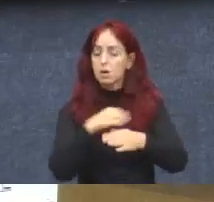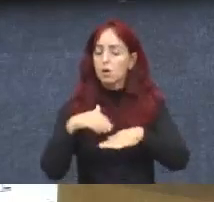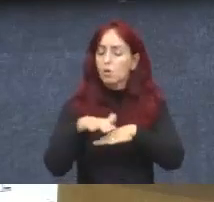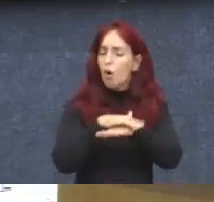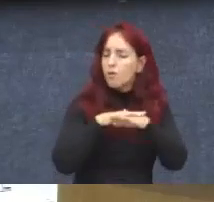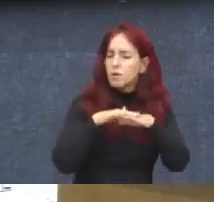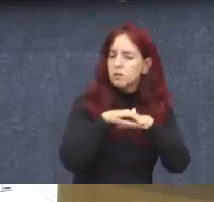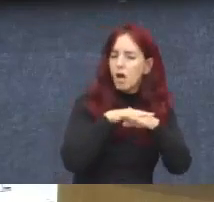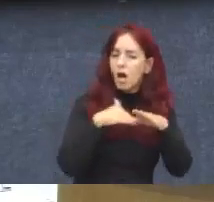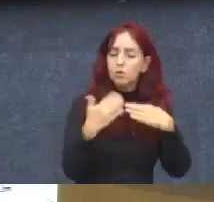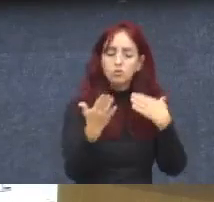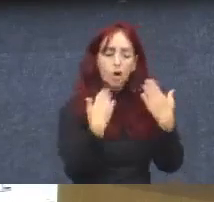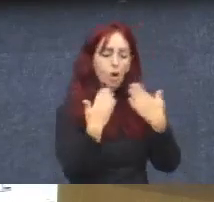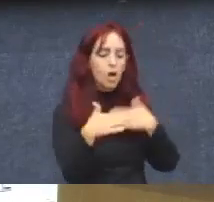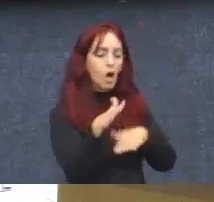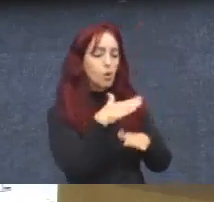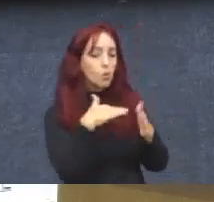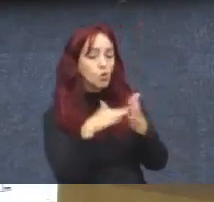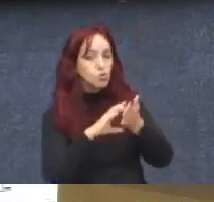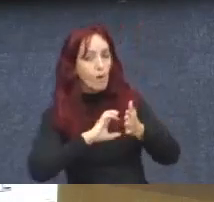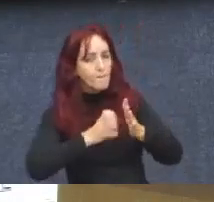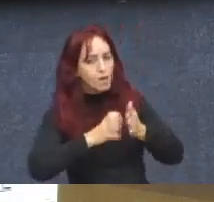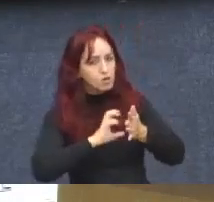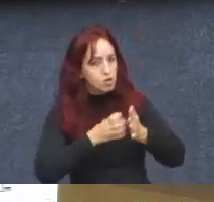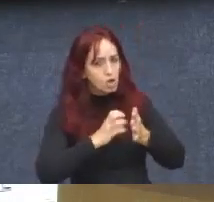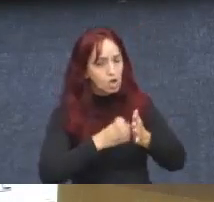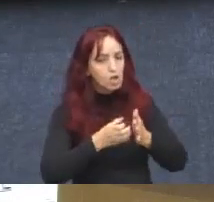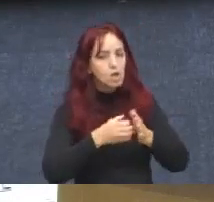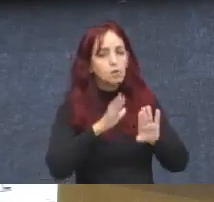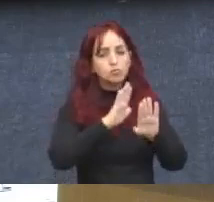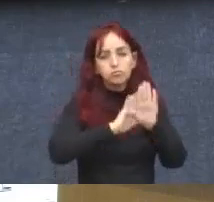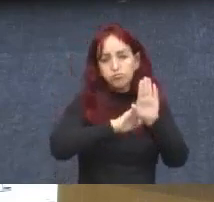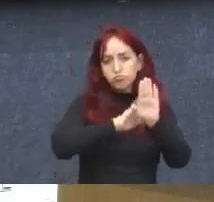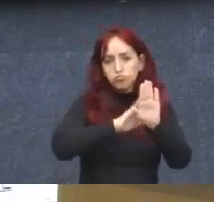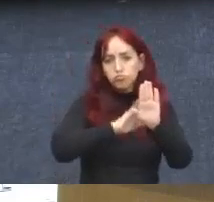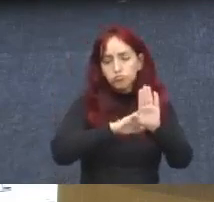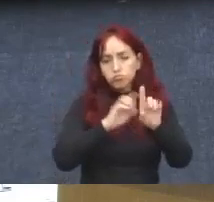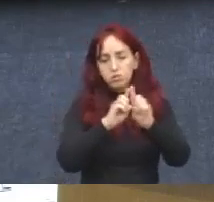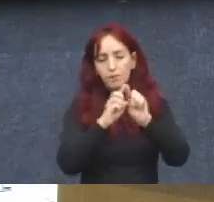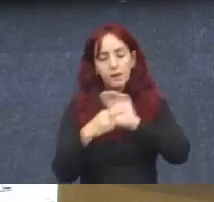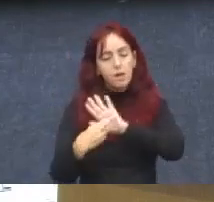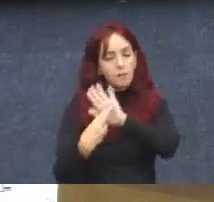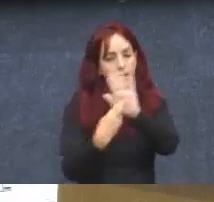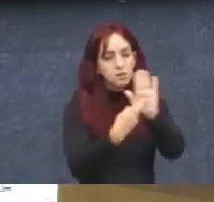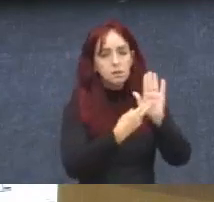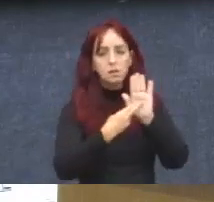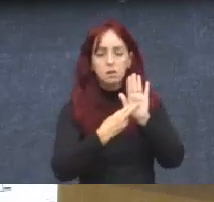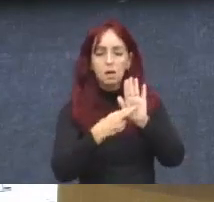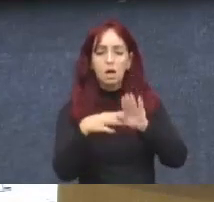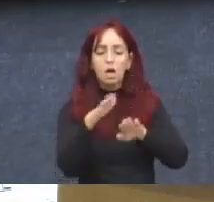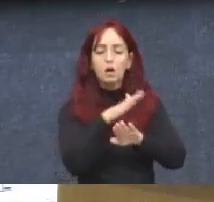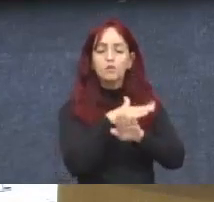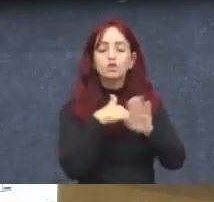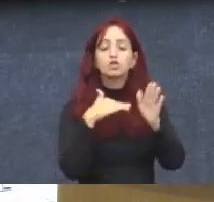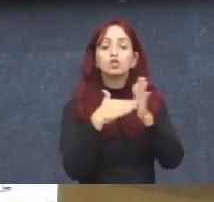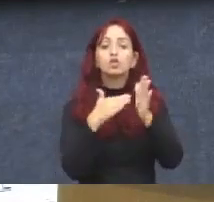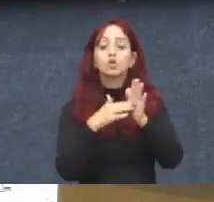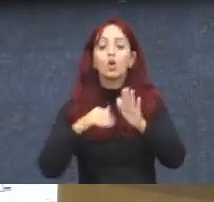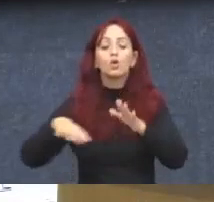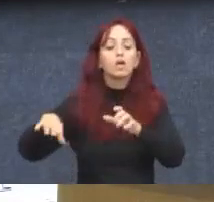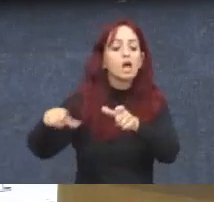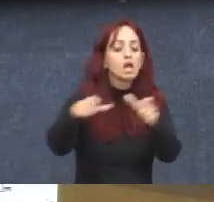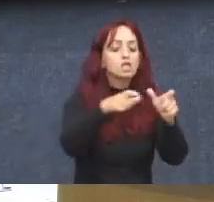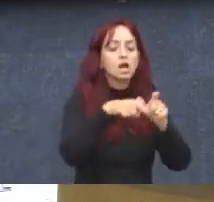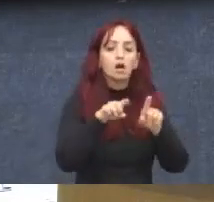dialogando com todos os partidos, com todas as correntes ideológicas, com todas as representatividades de todas as regiões da cidade, com os